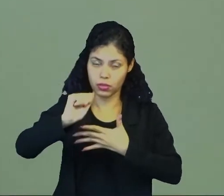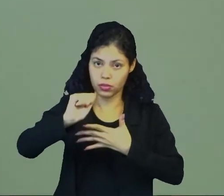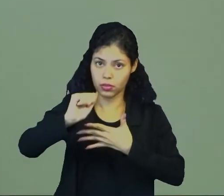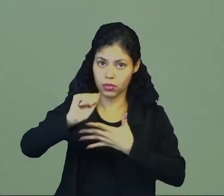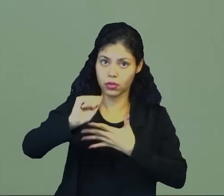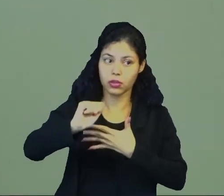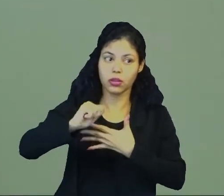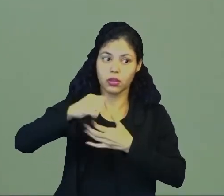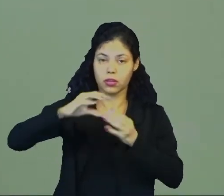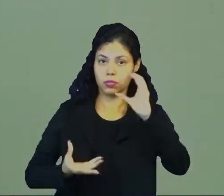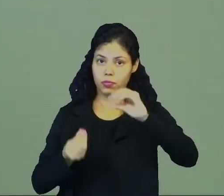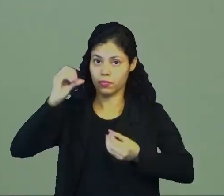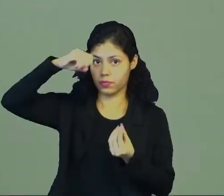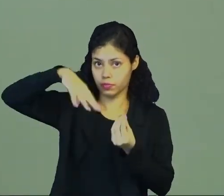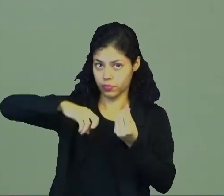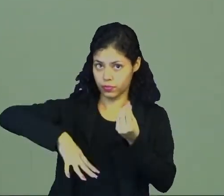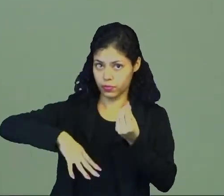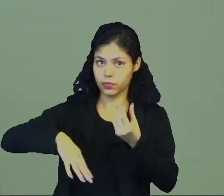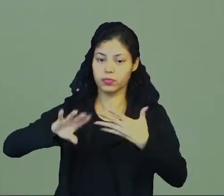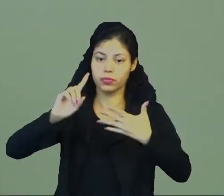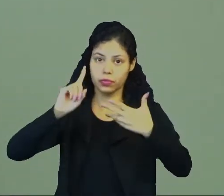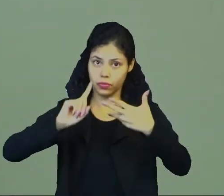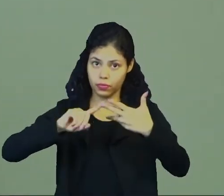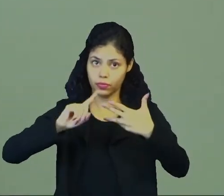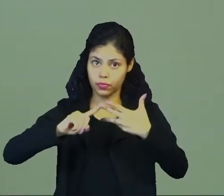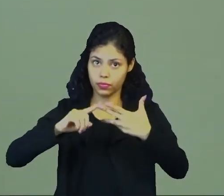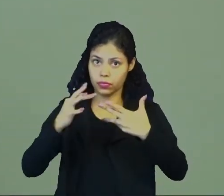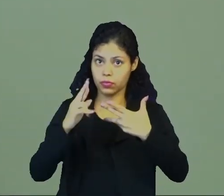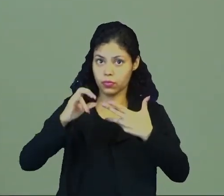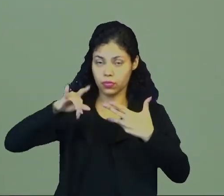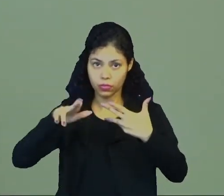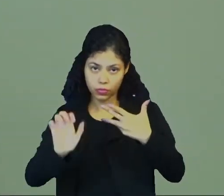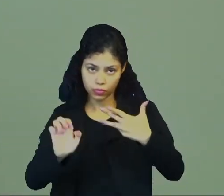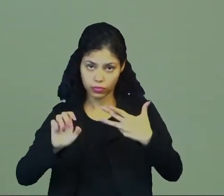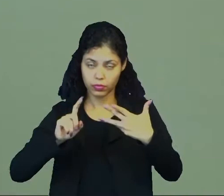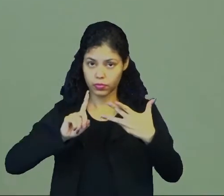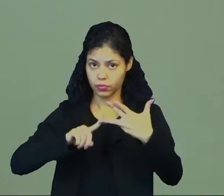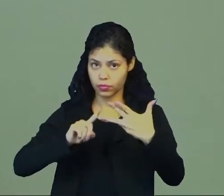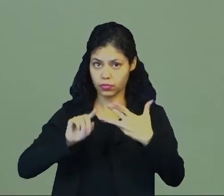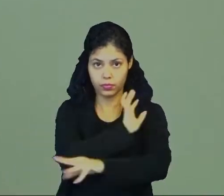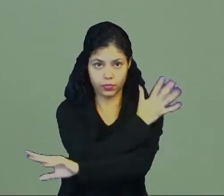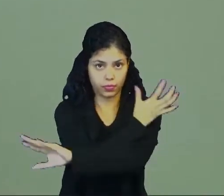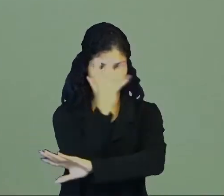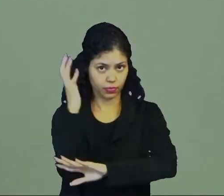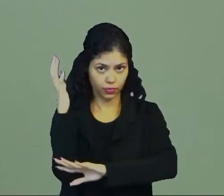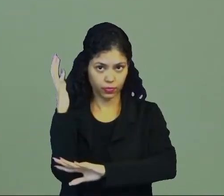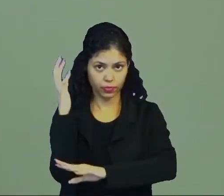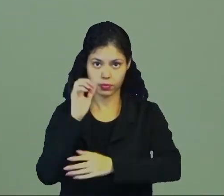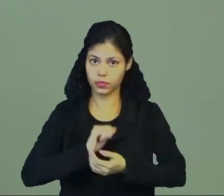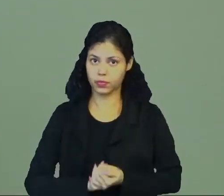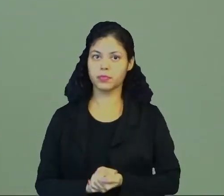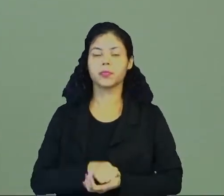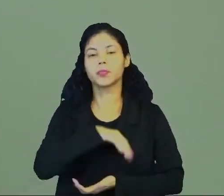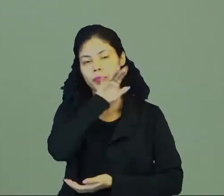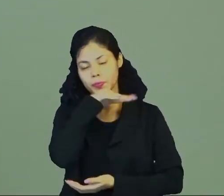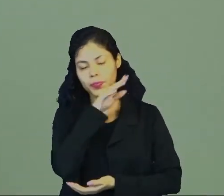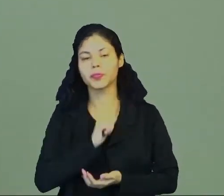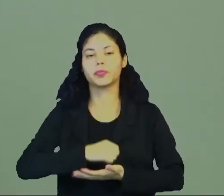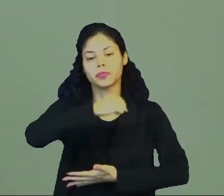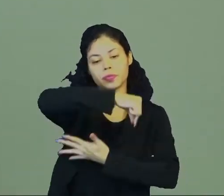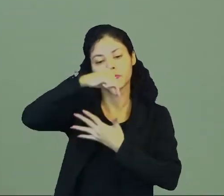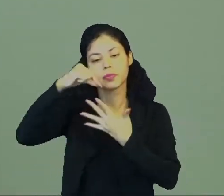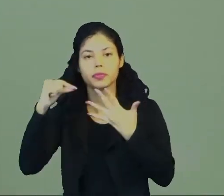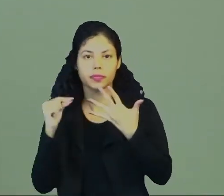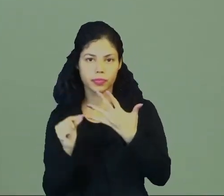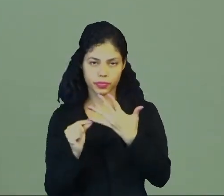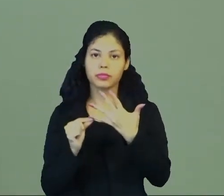reino Protista, nós temos o reino Fungi, o reino Plantae e o reino Animalia. Nós temos